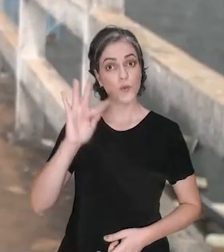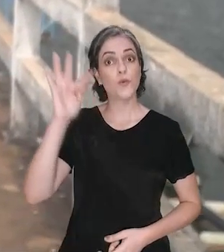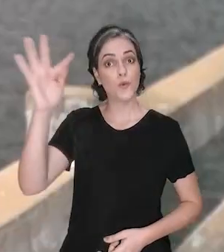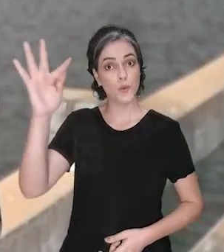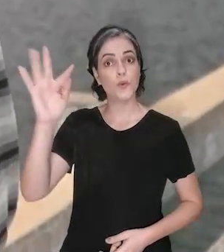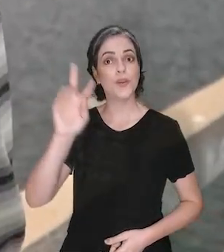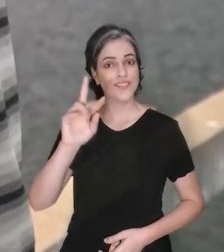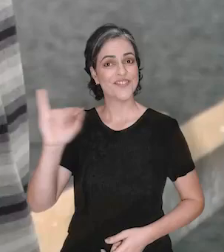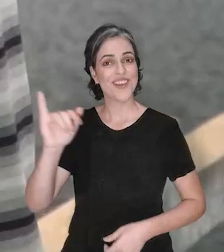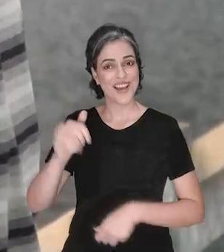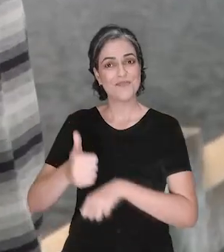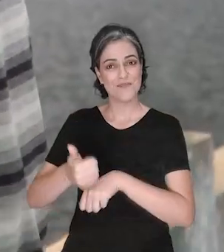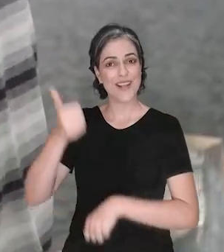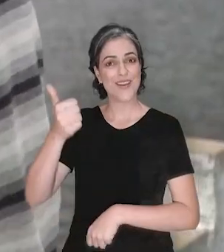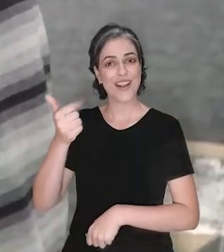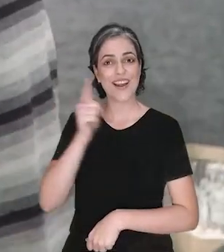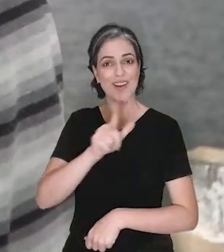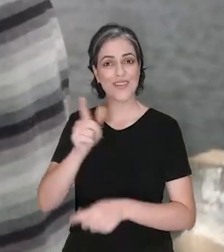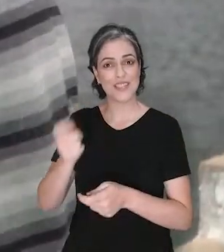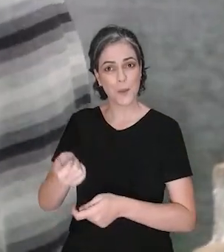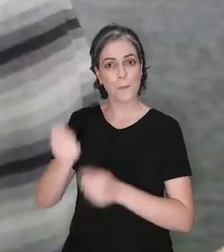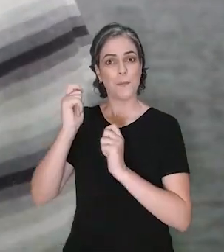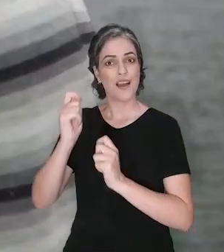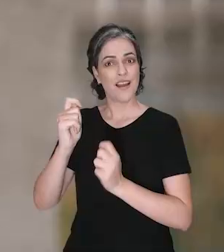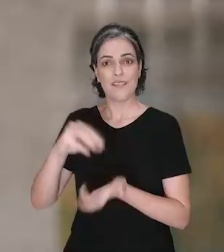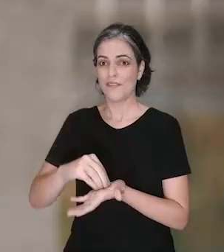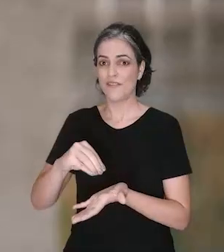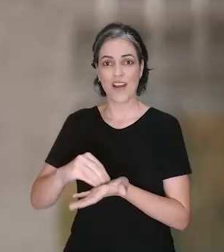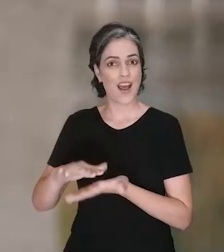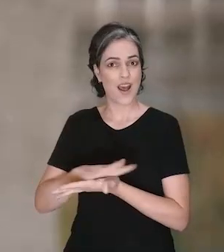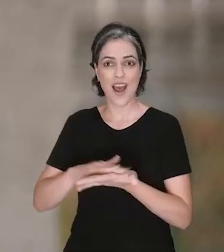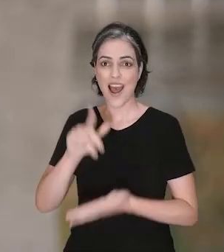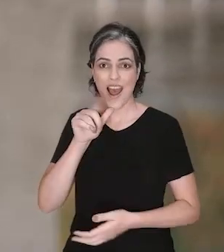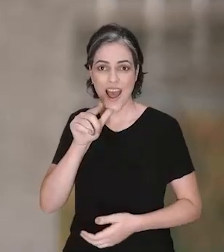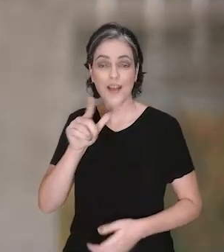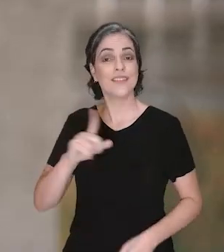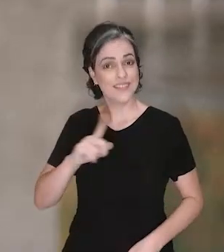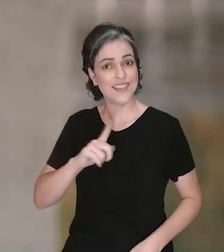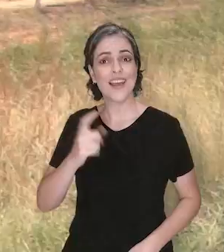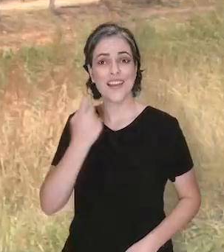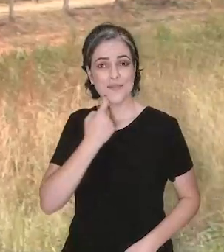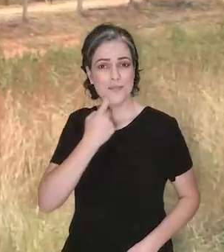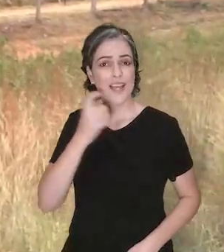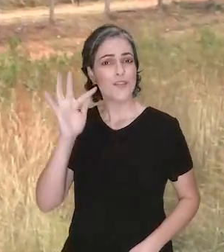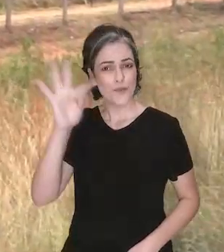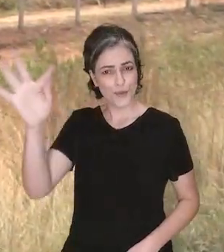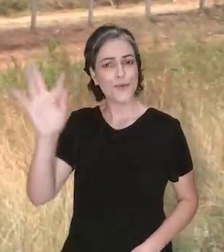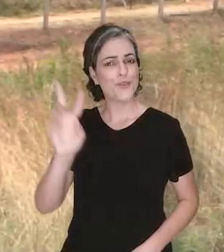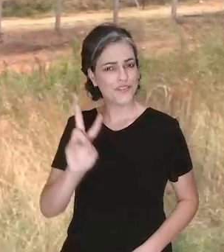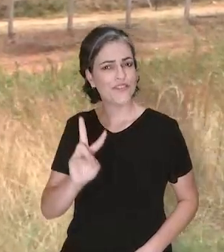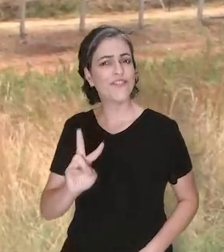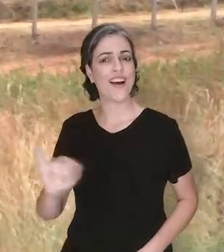Vai melhorar mais, que eu sei que vai melhorar para o caba pescar. Não vai faltar água, não vai faltar peixe.